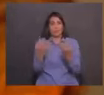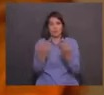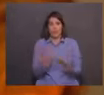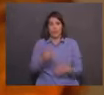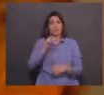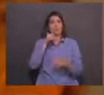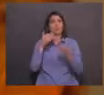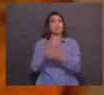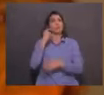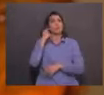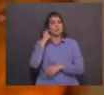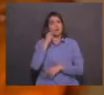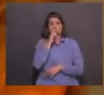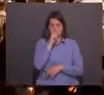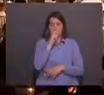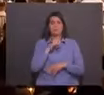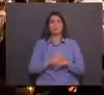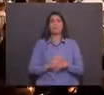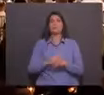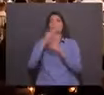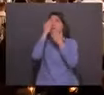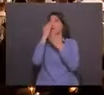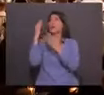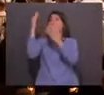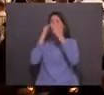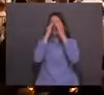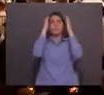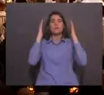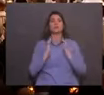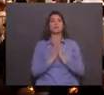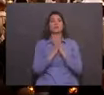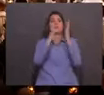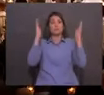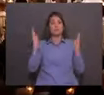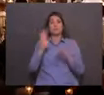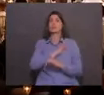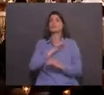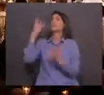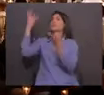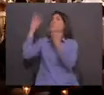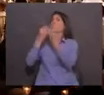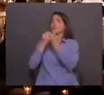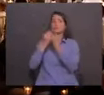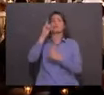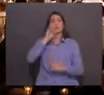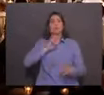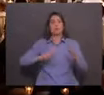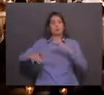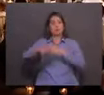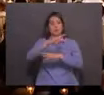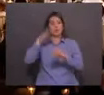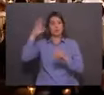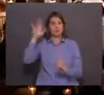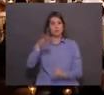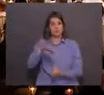hora da nossa morte. Amém. Santa Maria, plena de har, Domnul este contigo. Binecuvântată ești